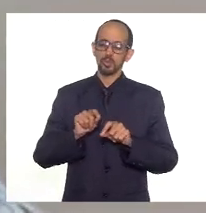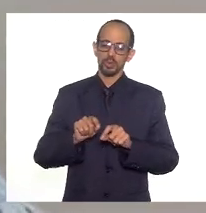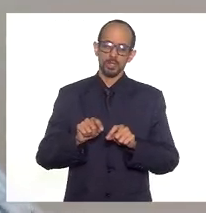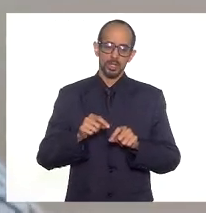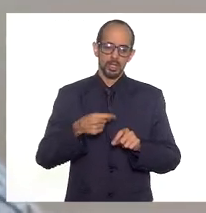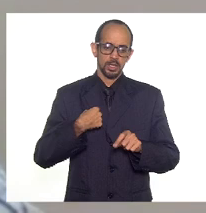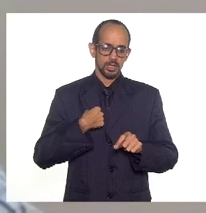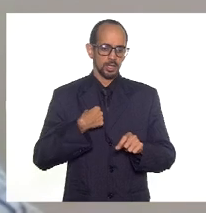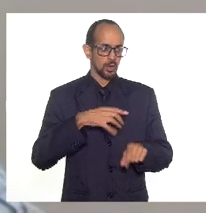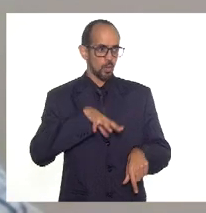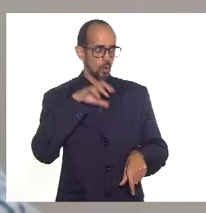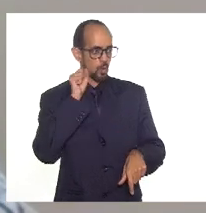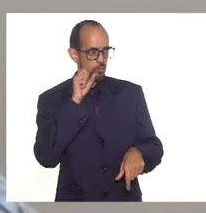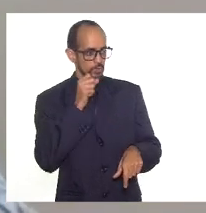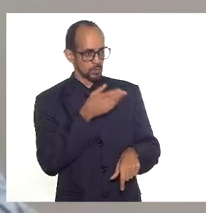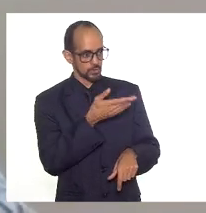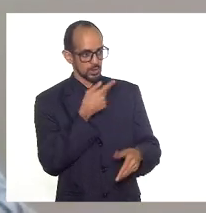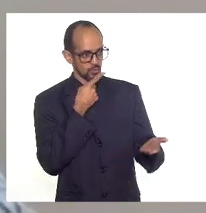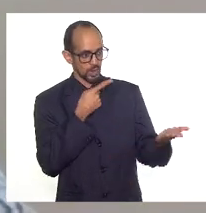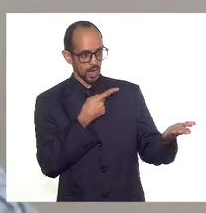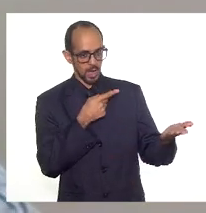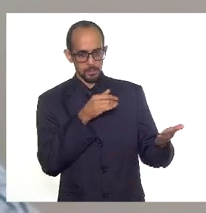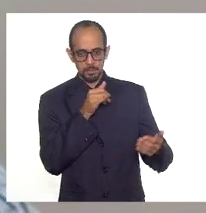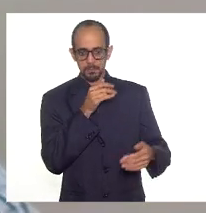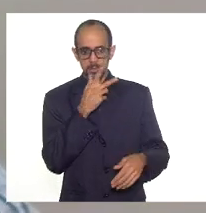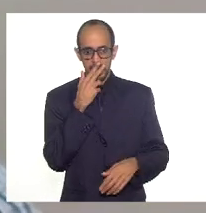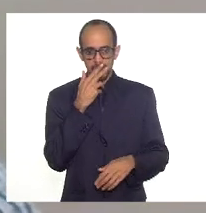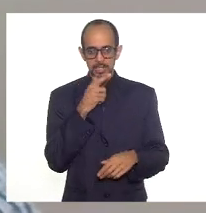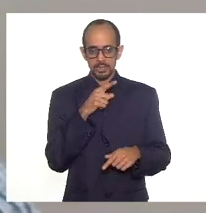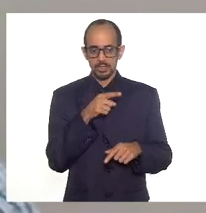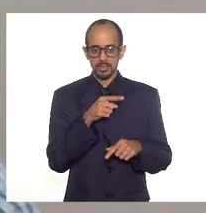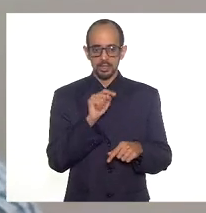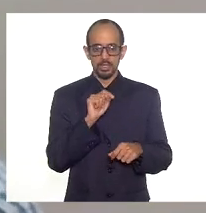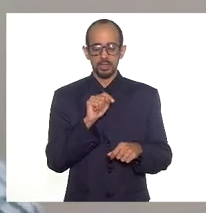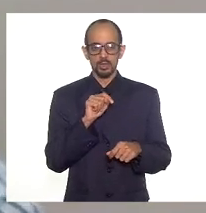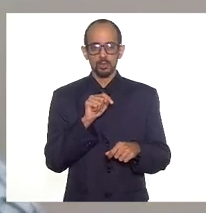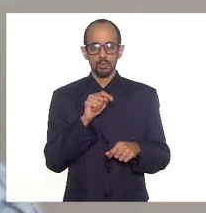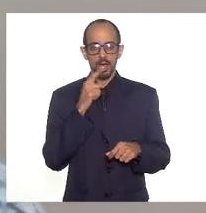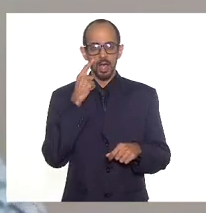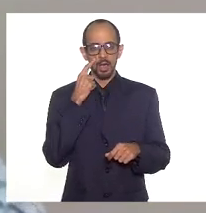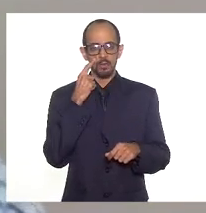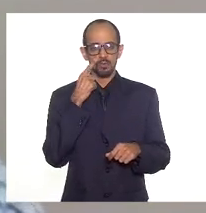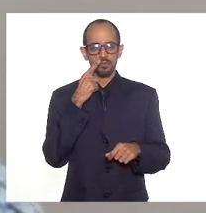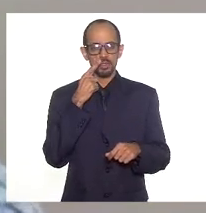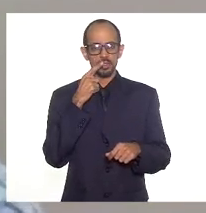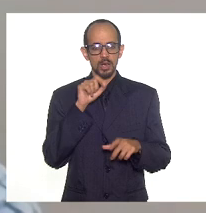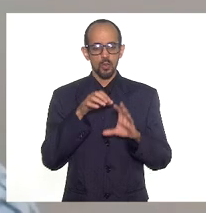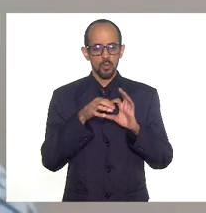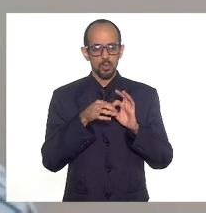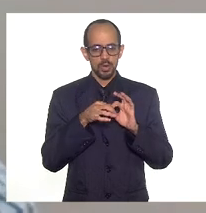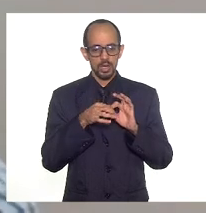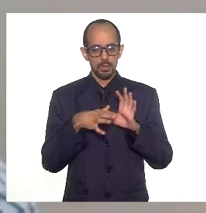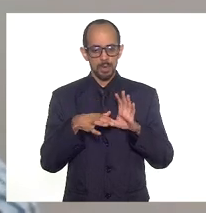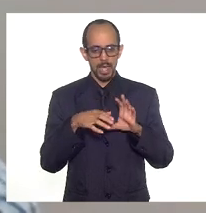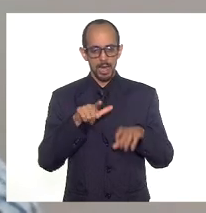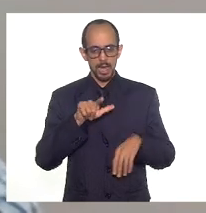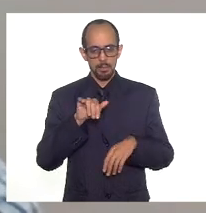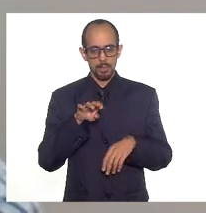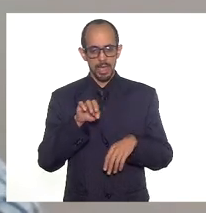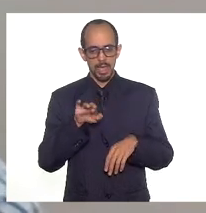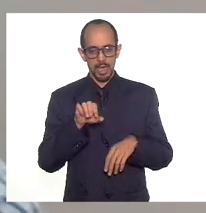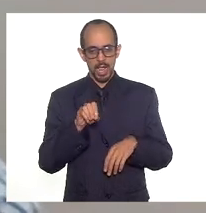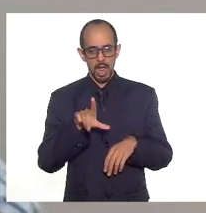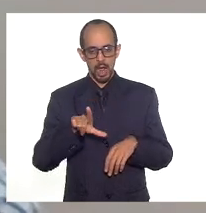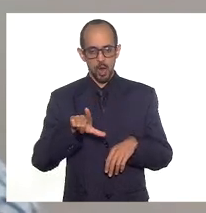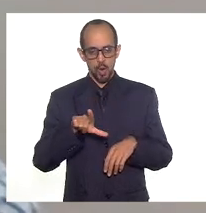você falar, fica parecendo que, a partir de uma visão, quer dizer, radicalmente liberal, né, no governo